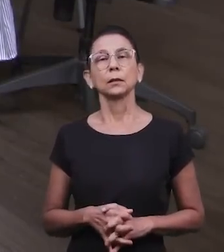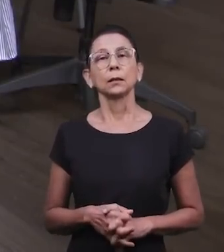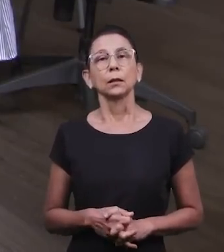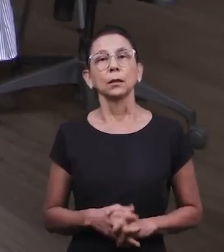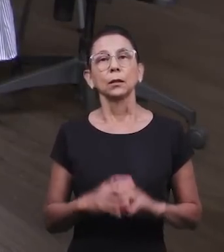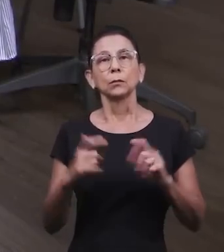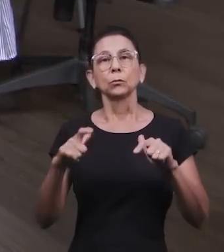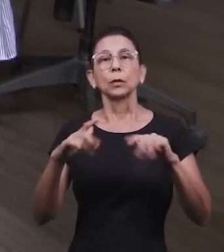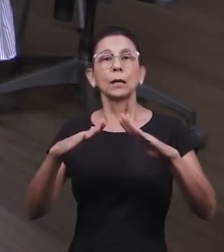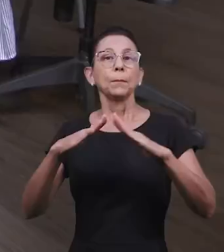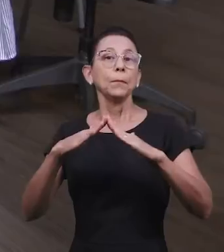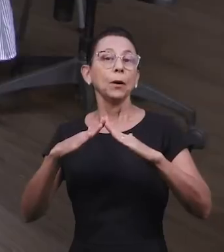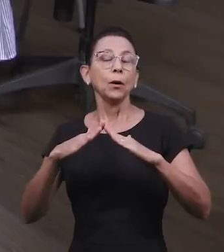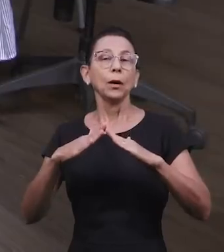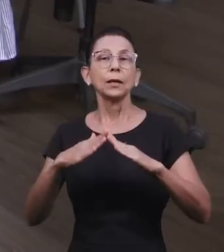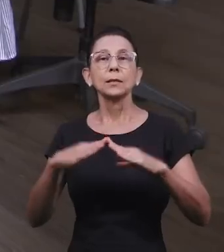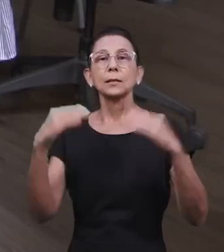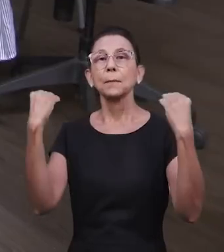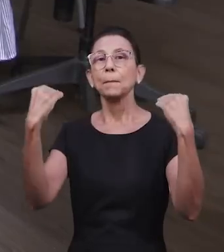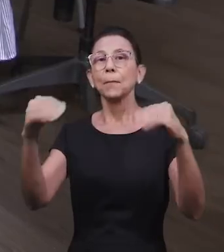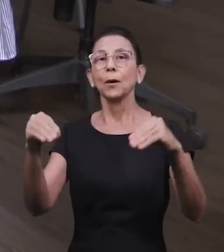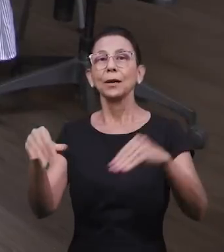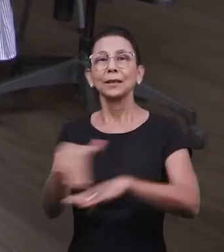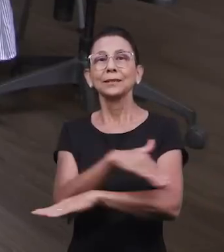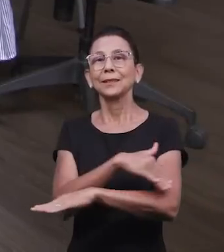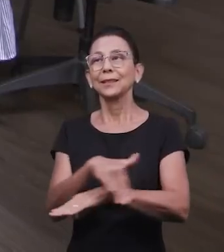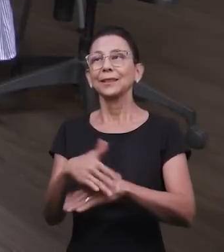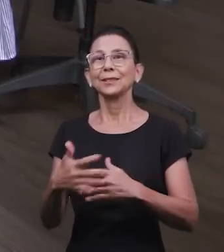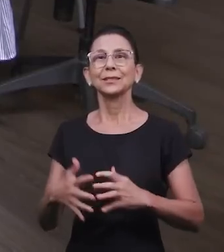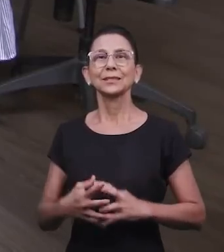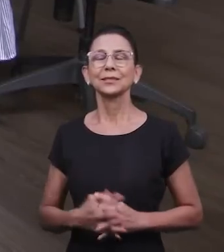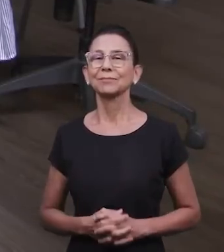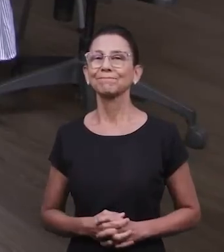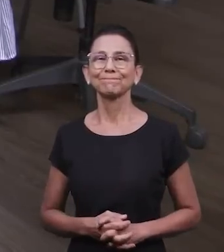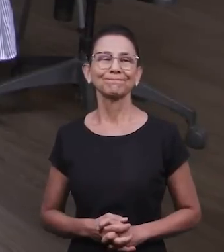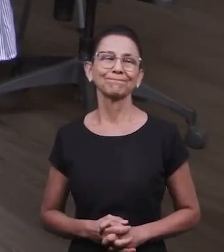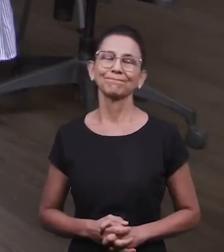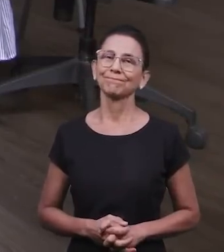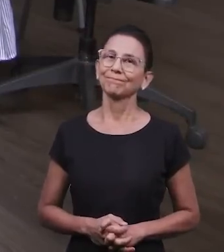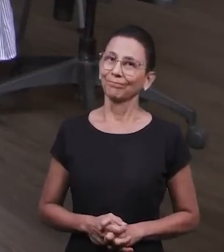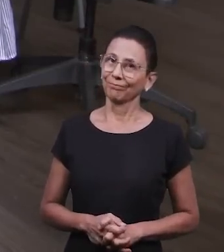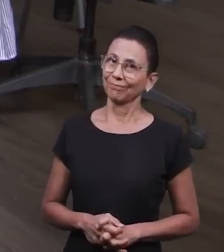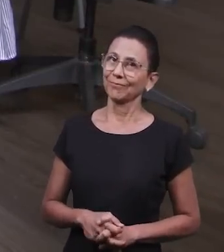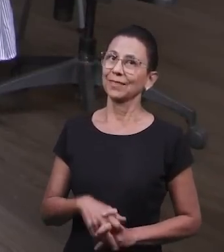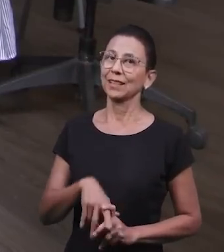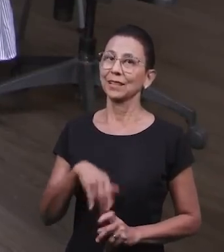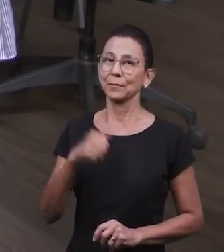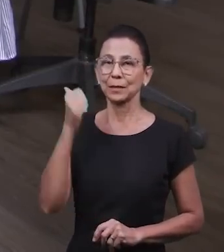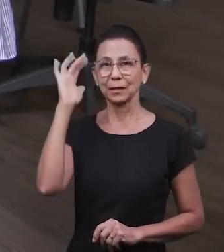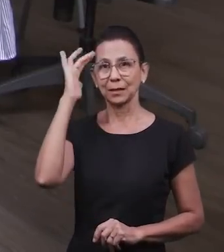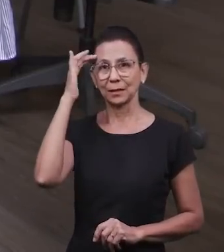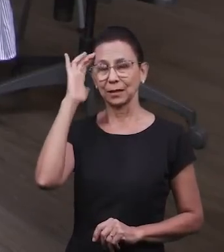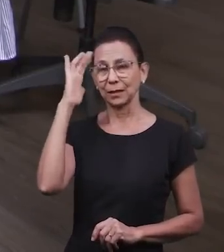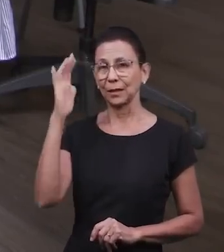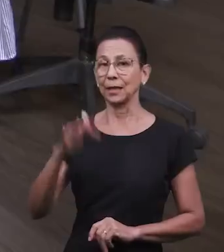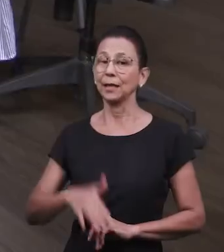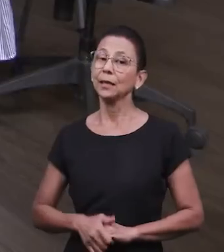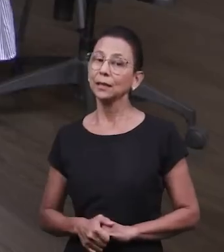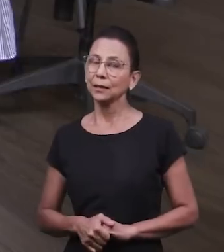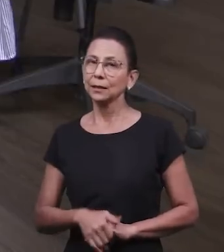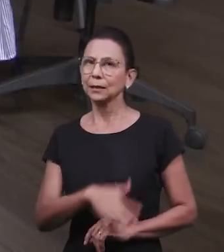pessoa posta a localização da sua casa. A gente tem que entender que tem muitas pessoas mal intencionadas que vão